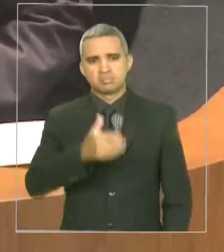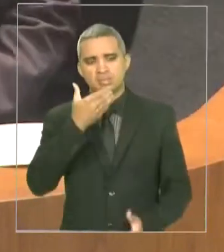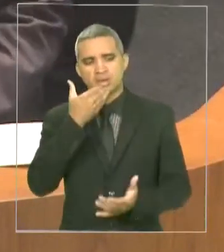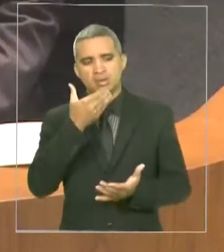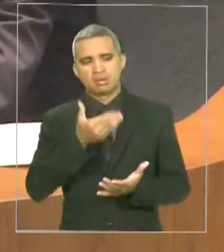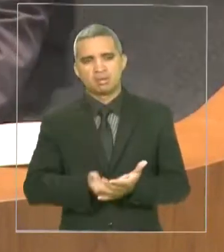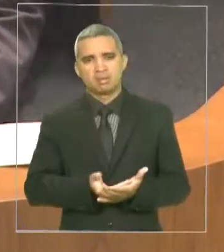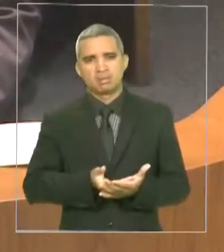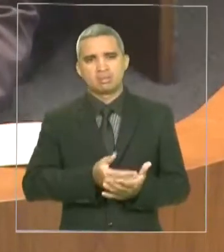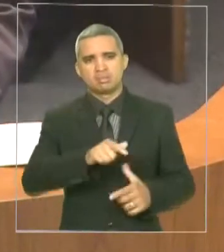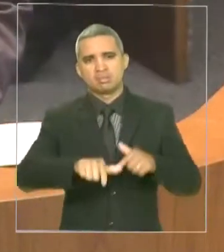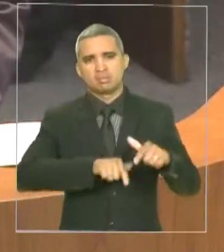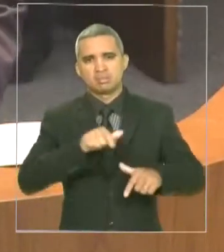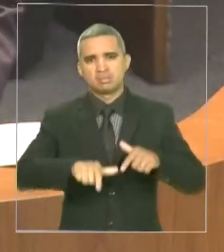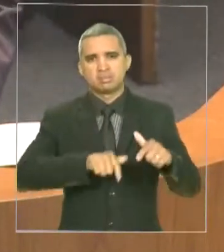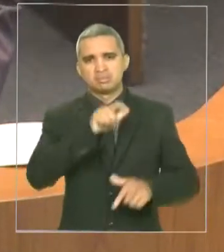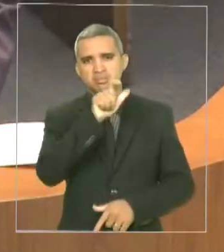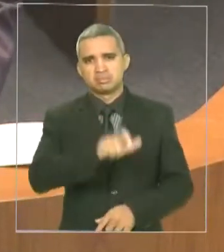o seu trabalho